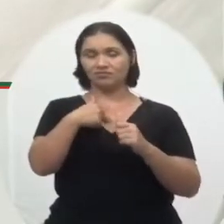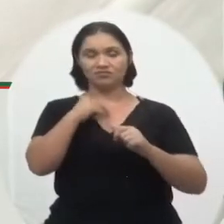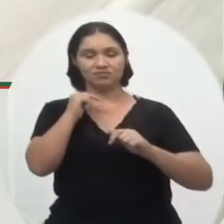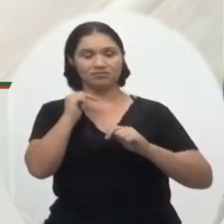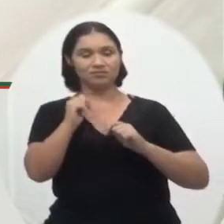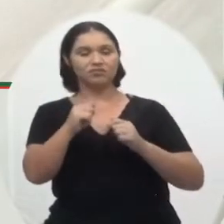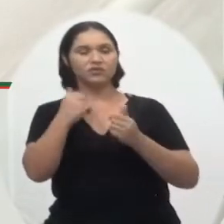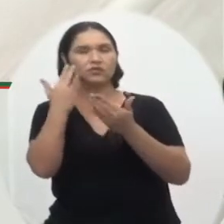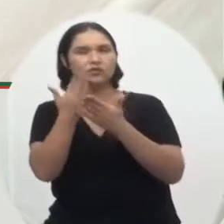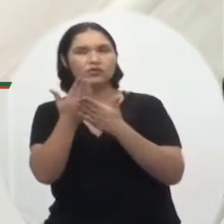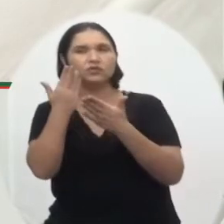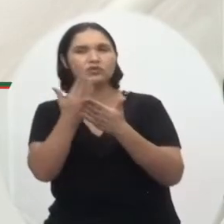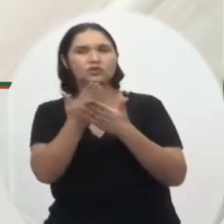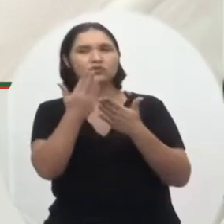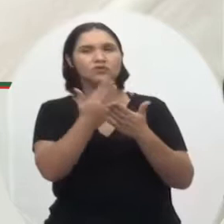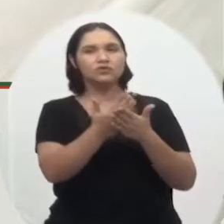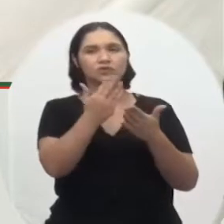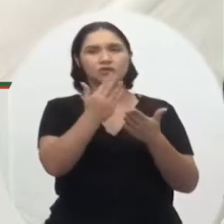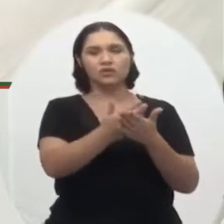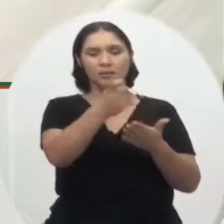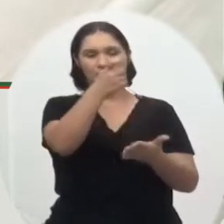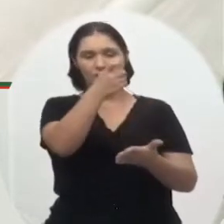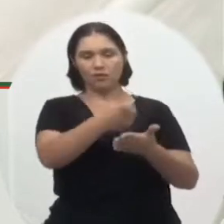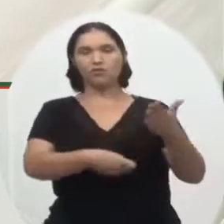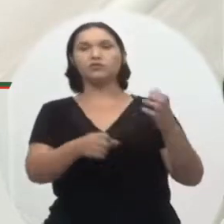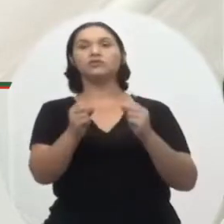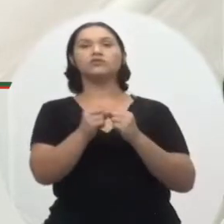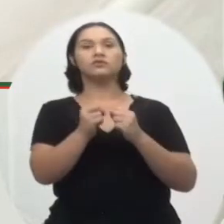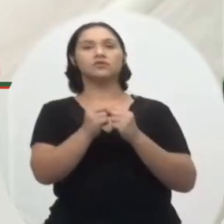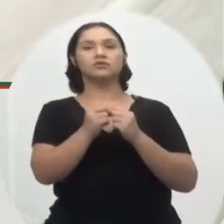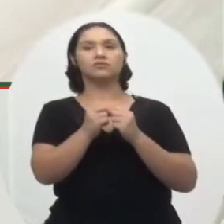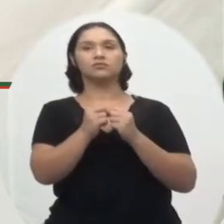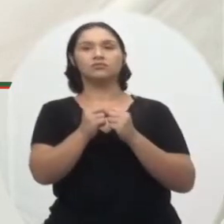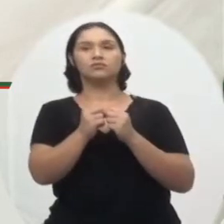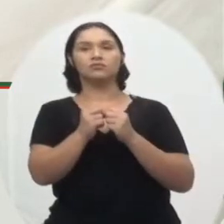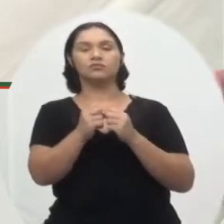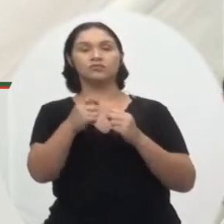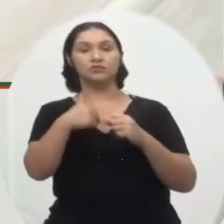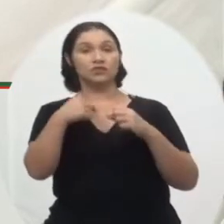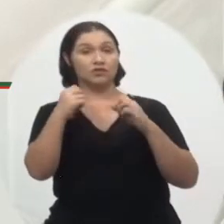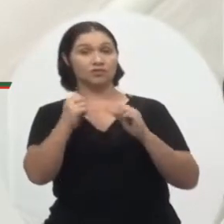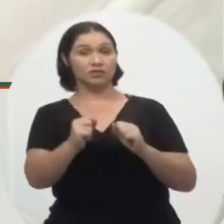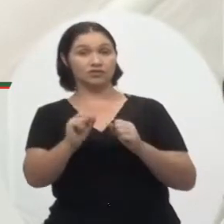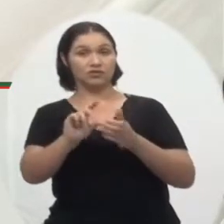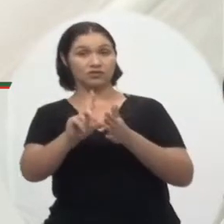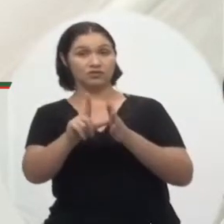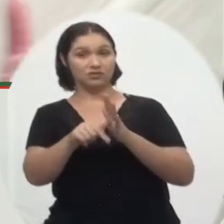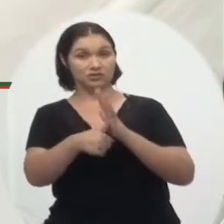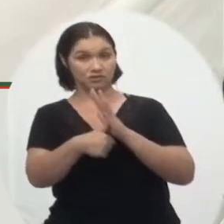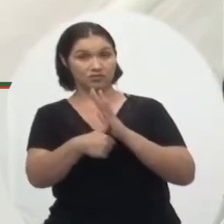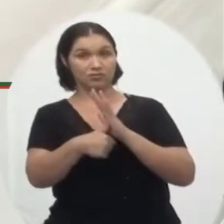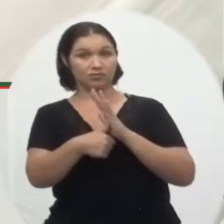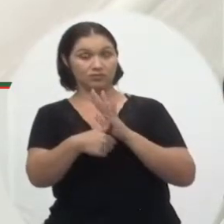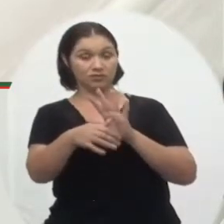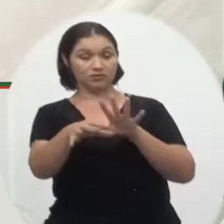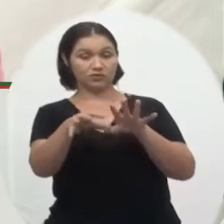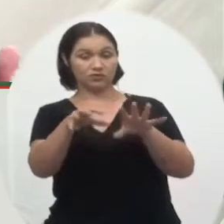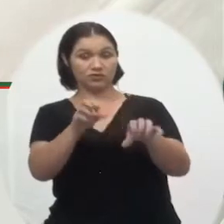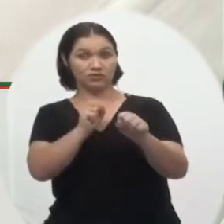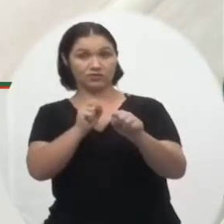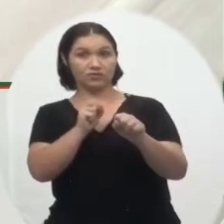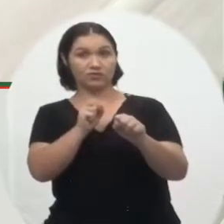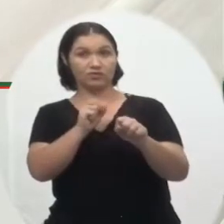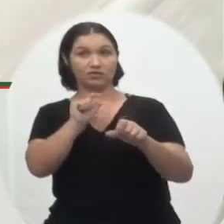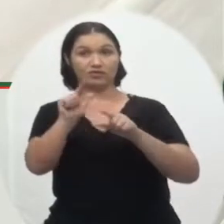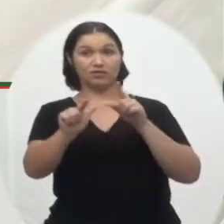empresa. Talvez filhos, sobrinhos. Foi uma decisão minha. Poderia ter, após a faculdade, ido para a iniciativa privada, e eu respeito e